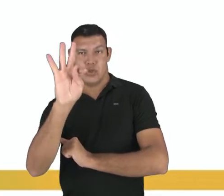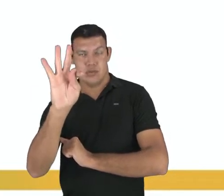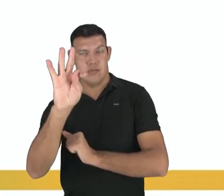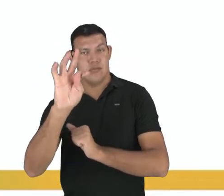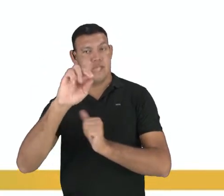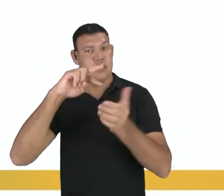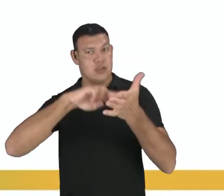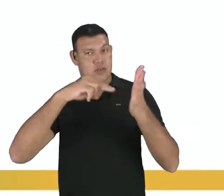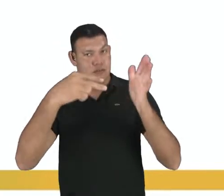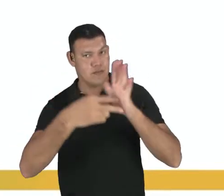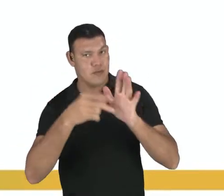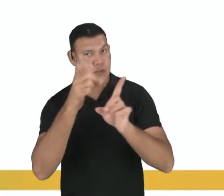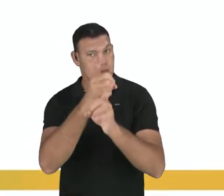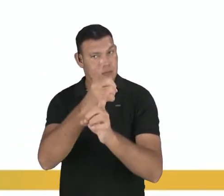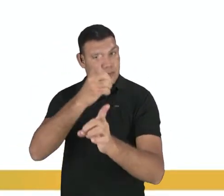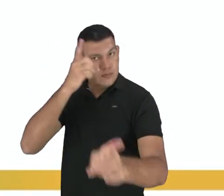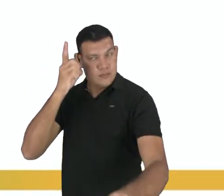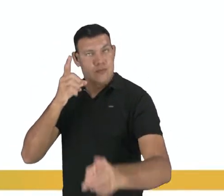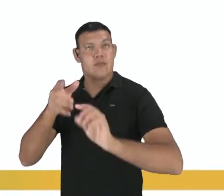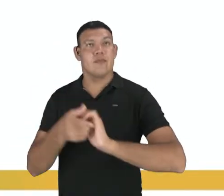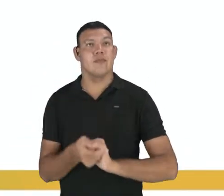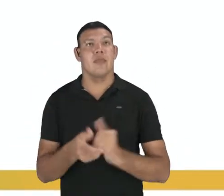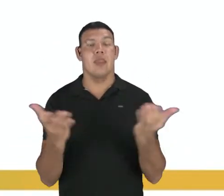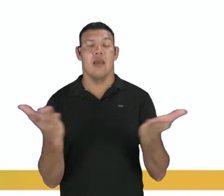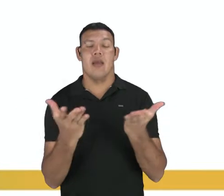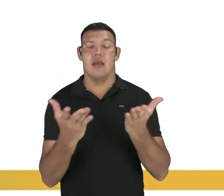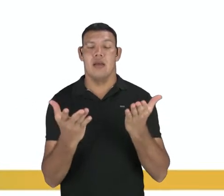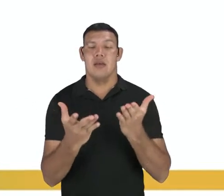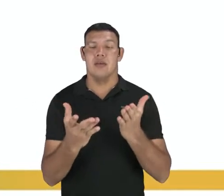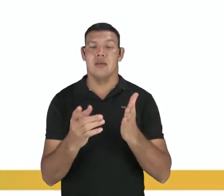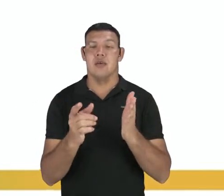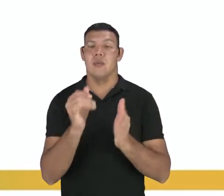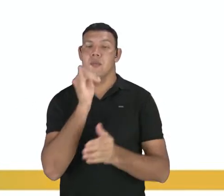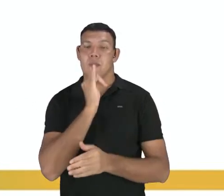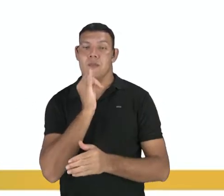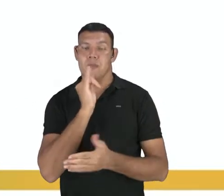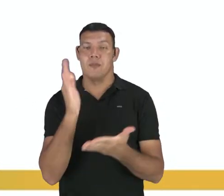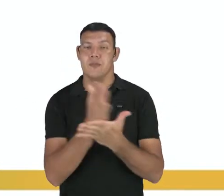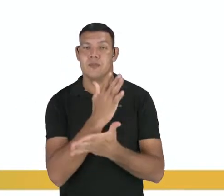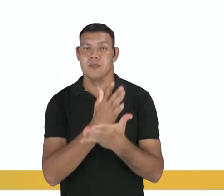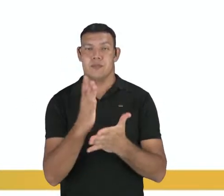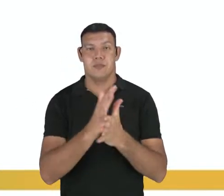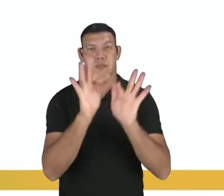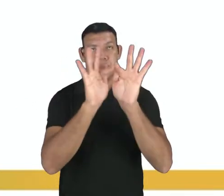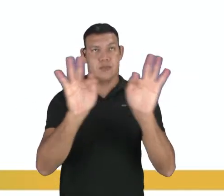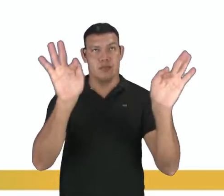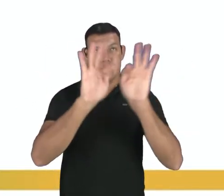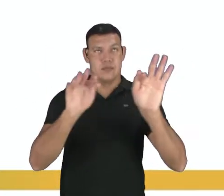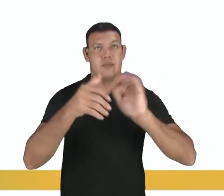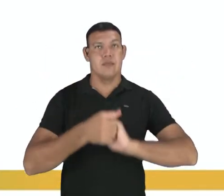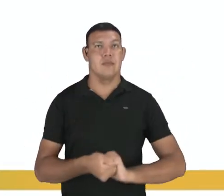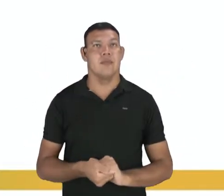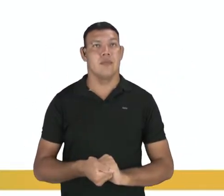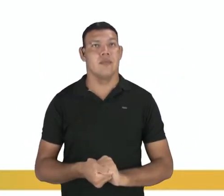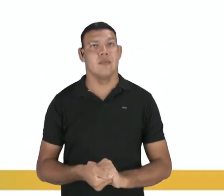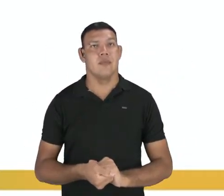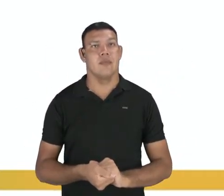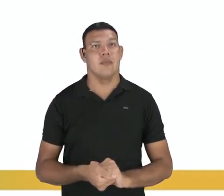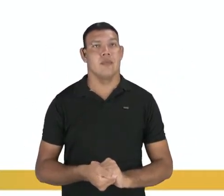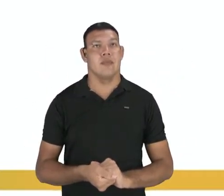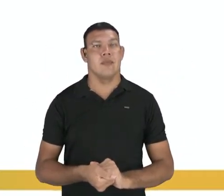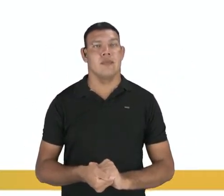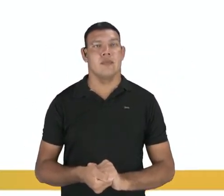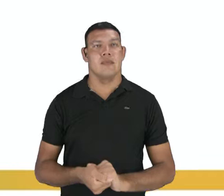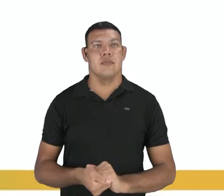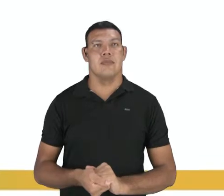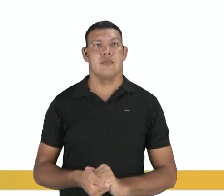Trouxe aqui para vocês alguns exemplos de frases com find out. Olha só. We have to find out